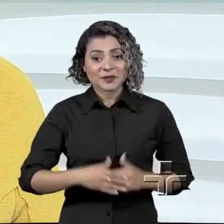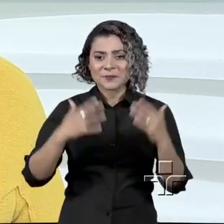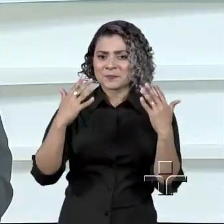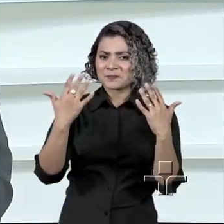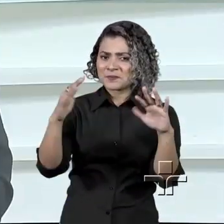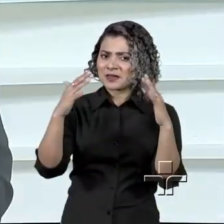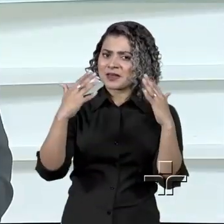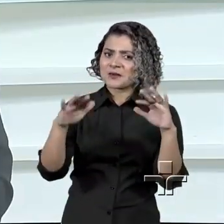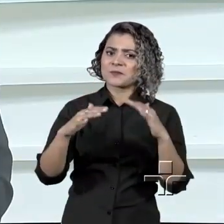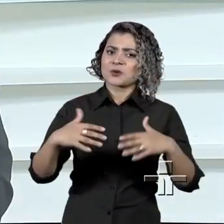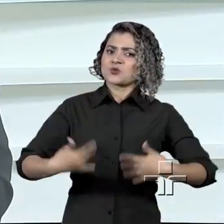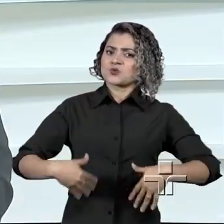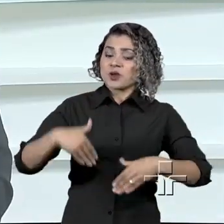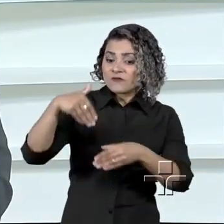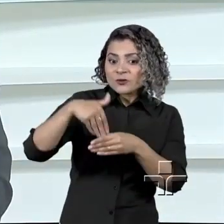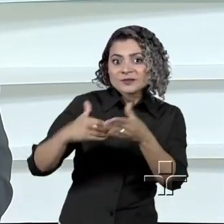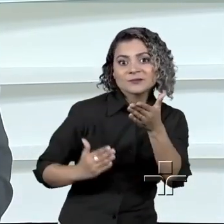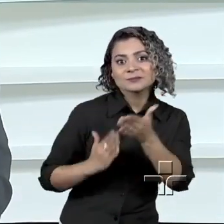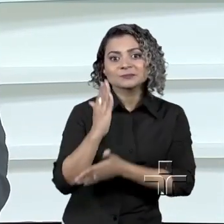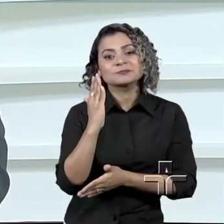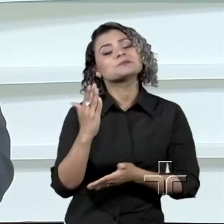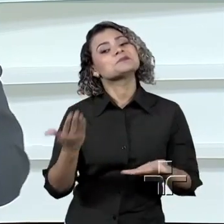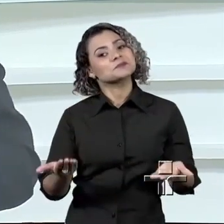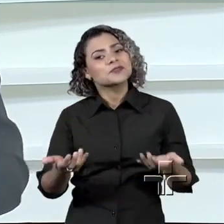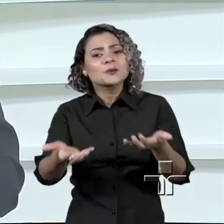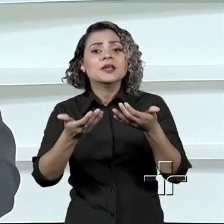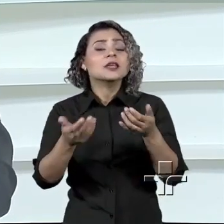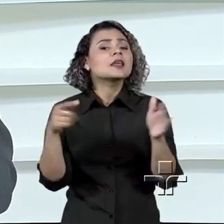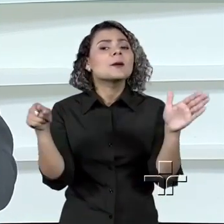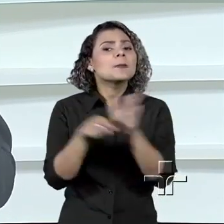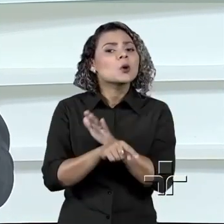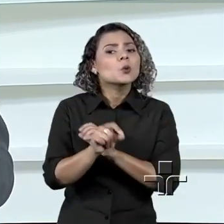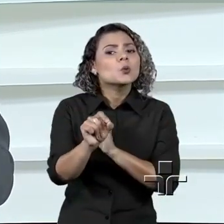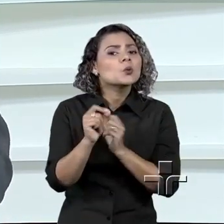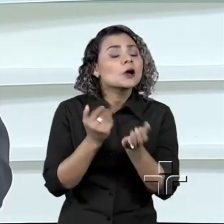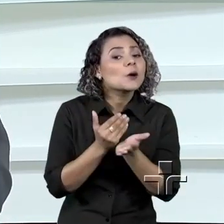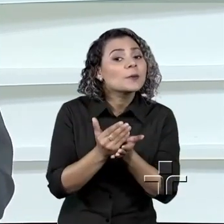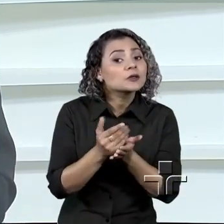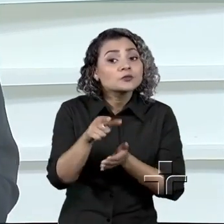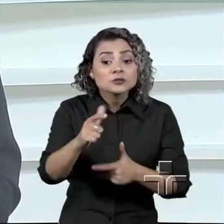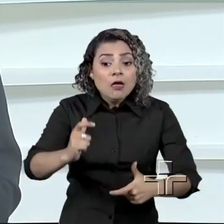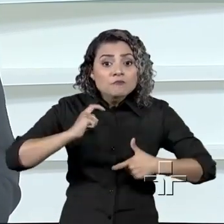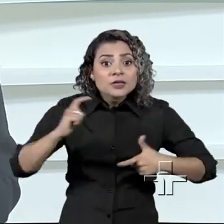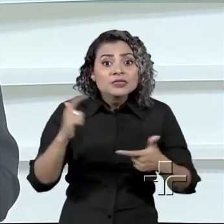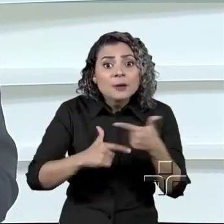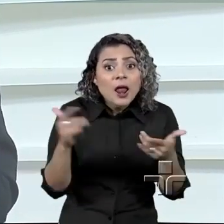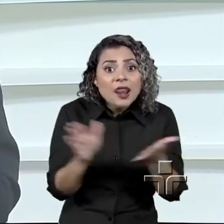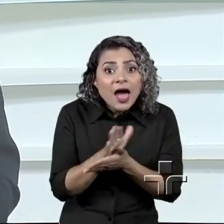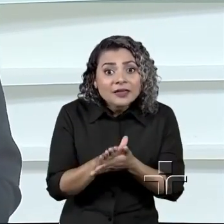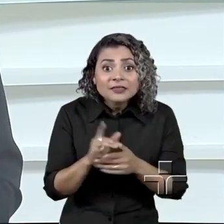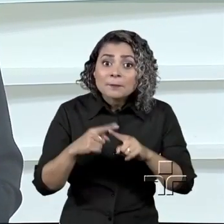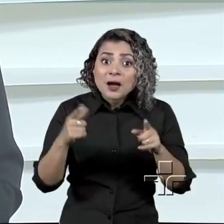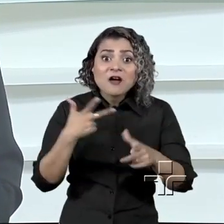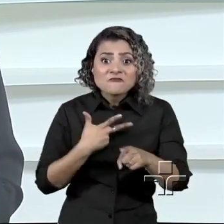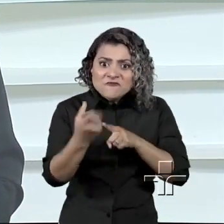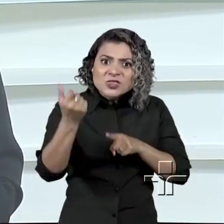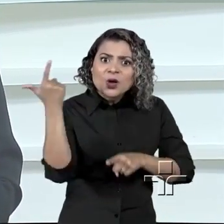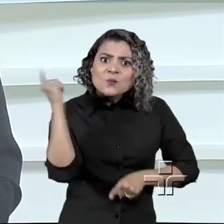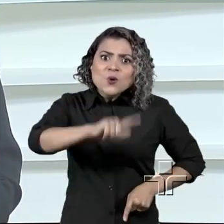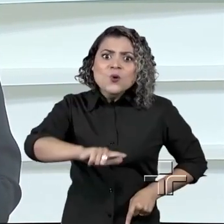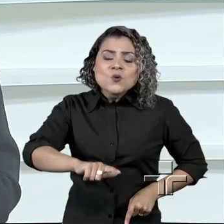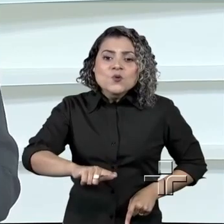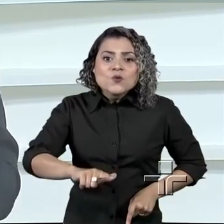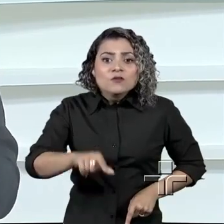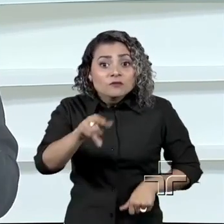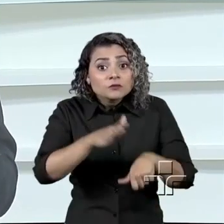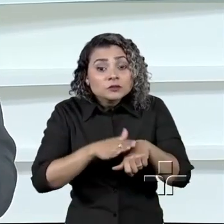Parabéns pela sua eleição. Eu queria começar te perguntando, você nem tomou posse e já teve uma vitória.